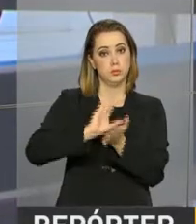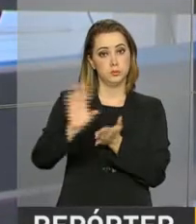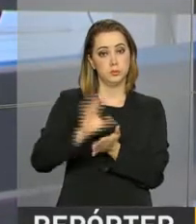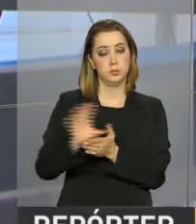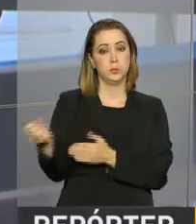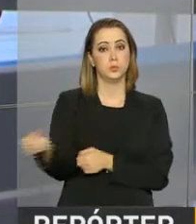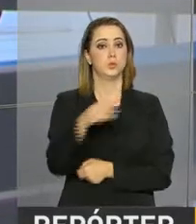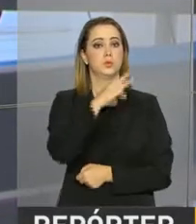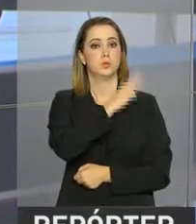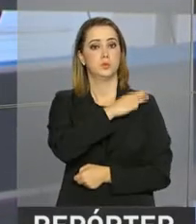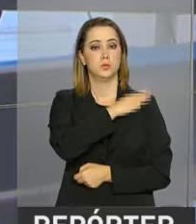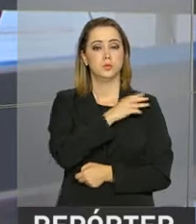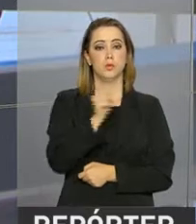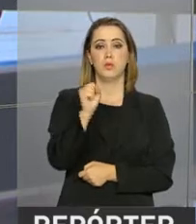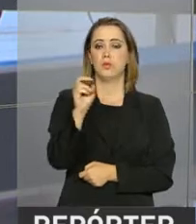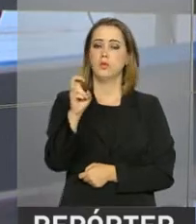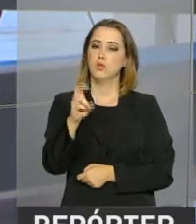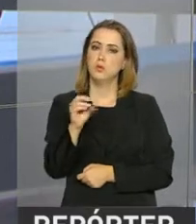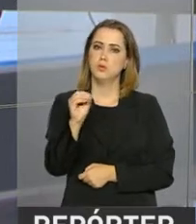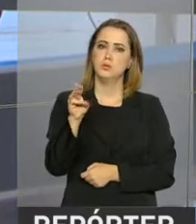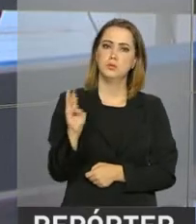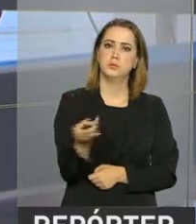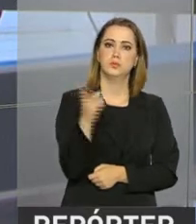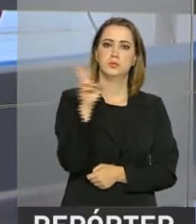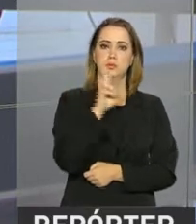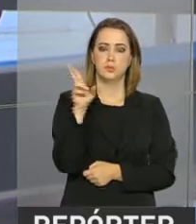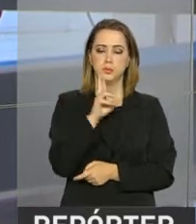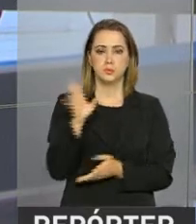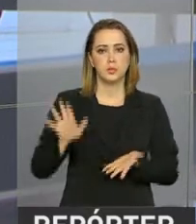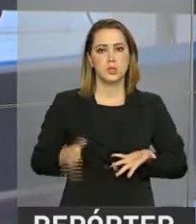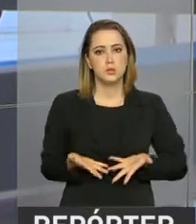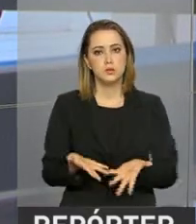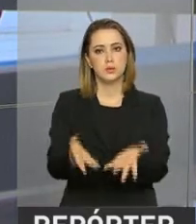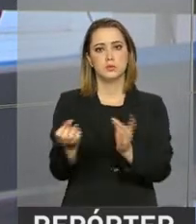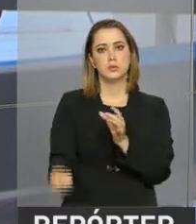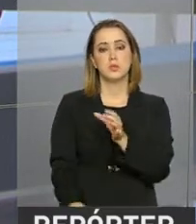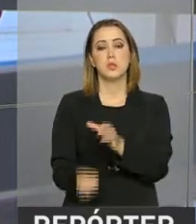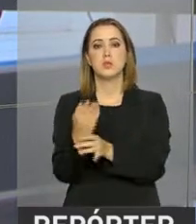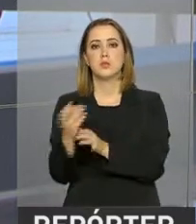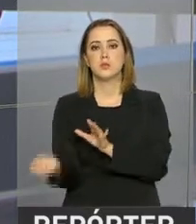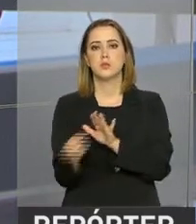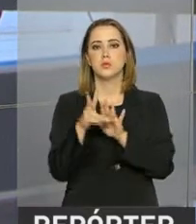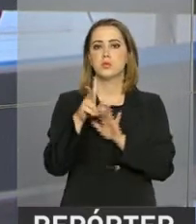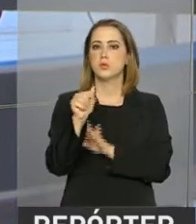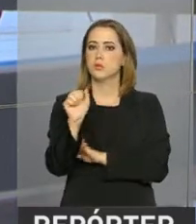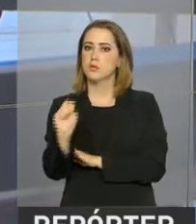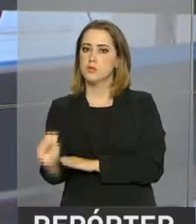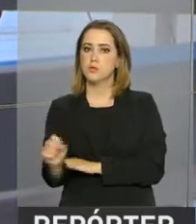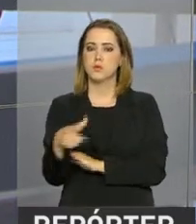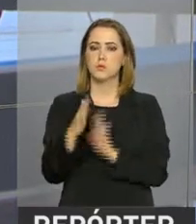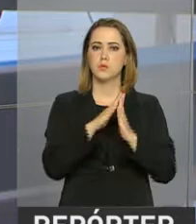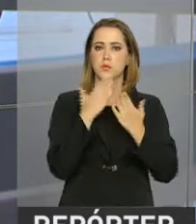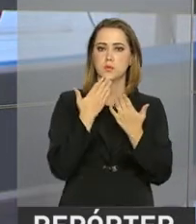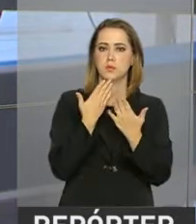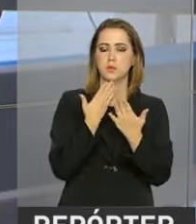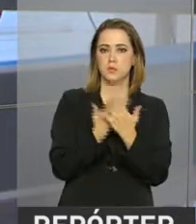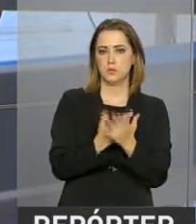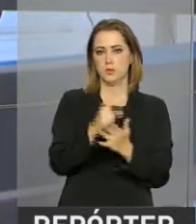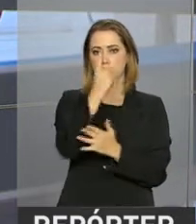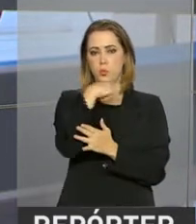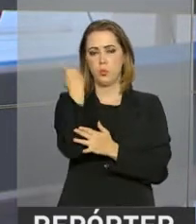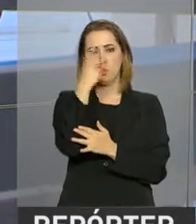o novo ensino médio são 850 milhões de reais para incentivar a criação de novas vagas em escolas de tempo integral